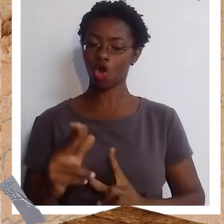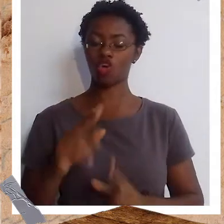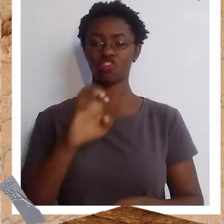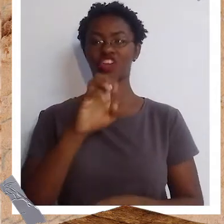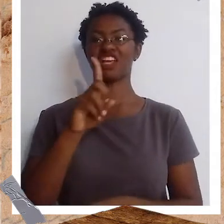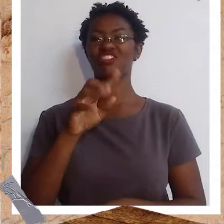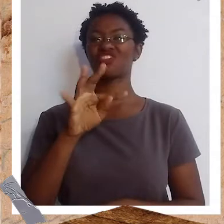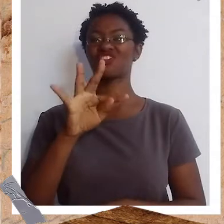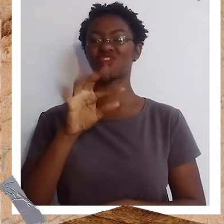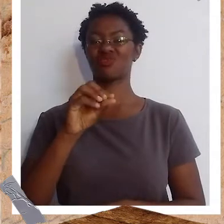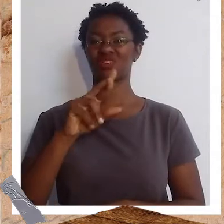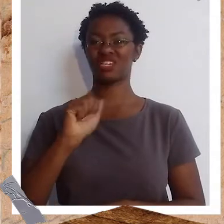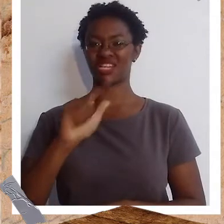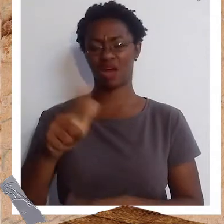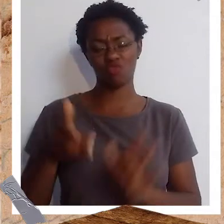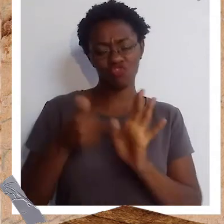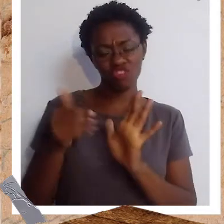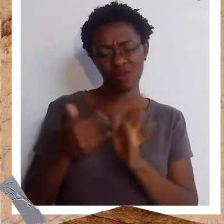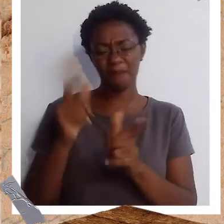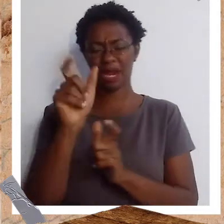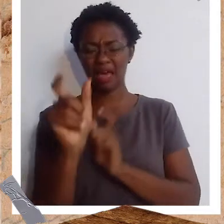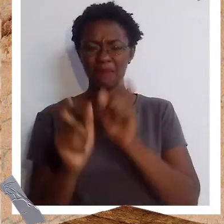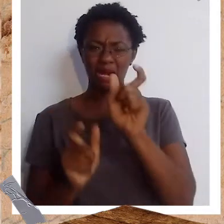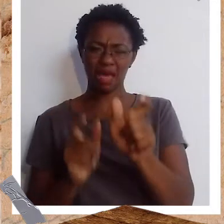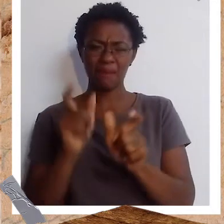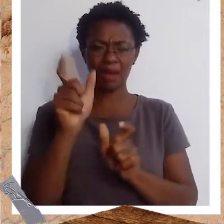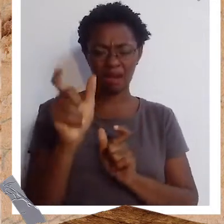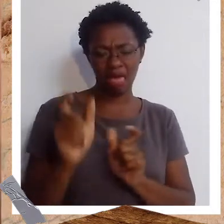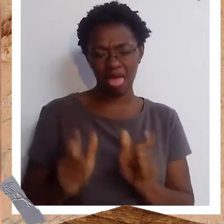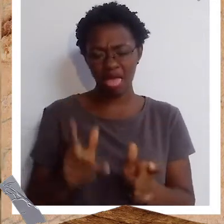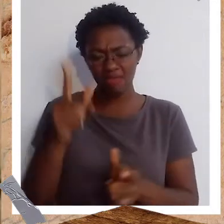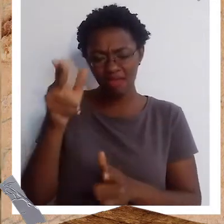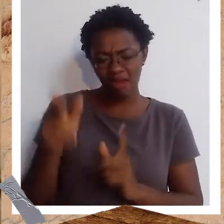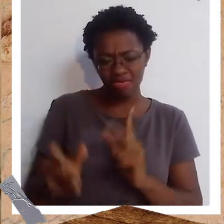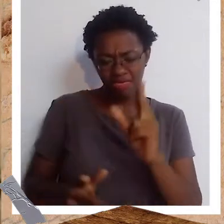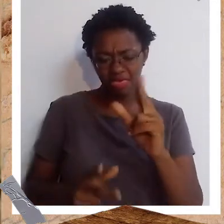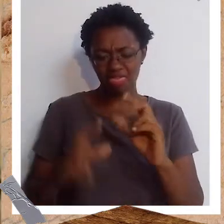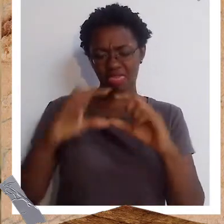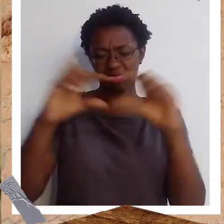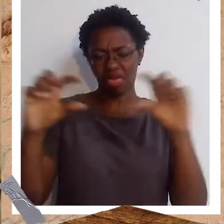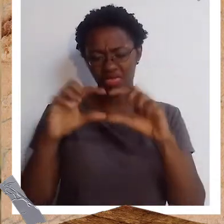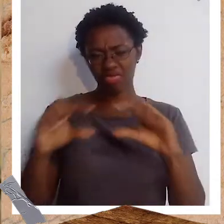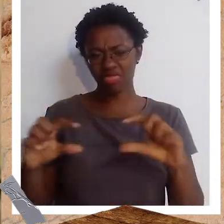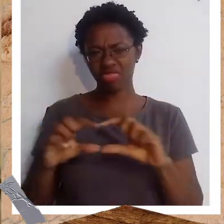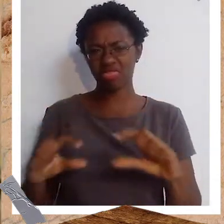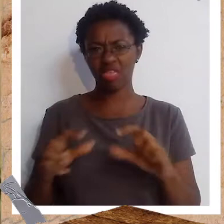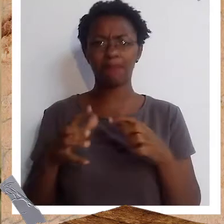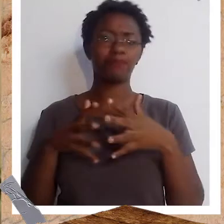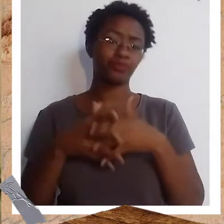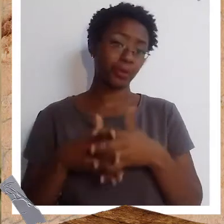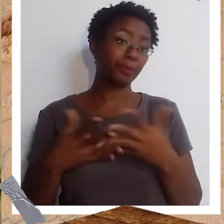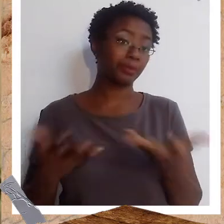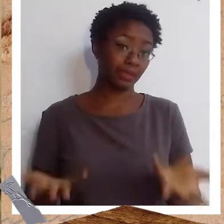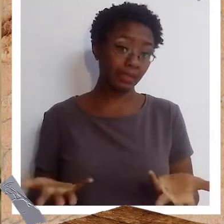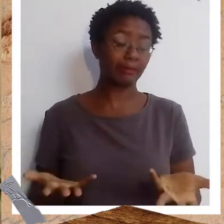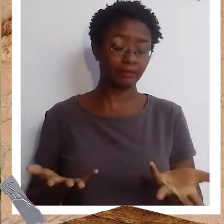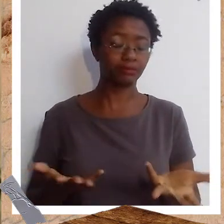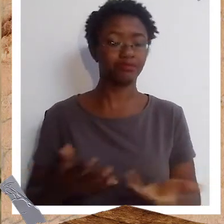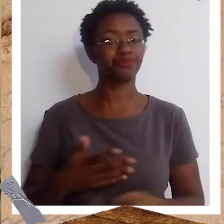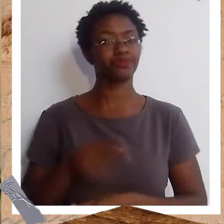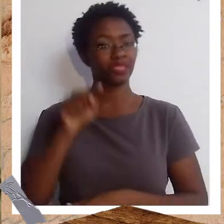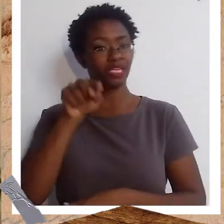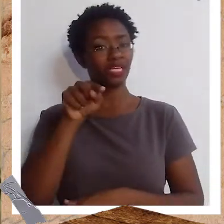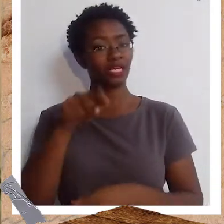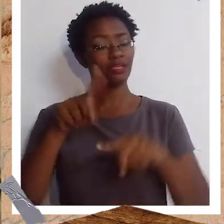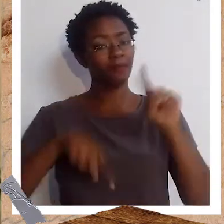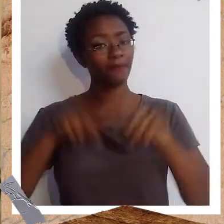com inclusão de termos, retirada de outros, picotagens de pedaços de parágrafos, né? E esse